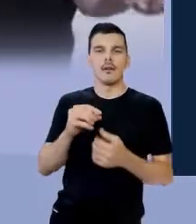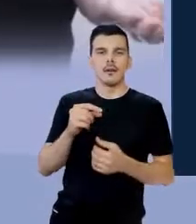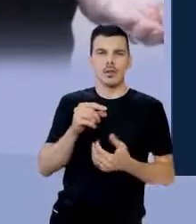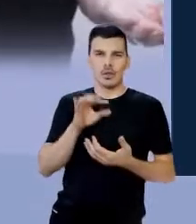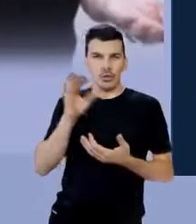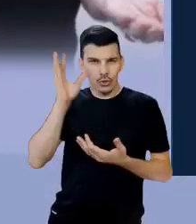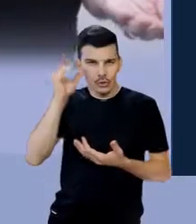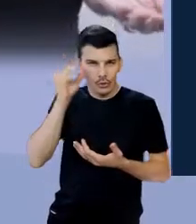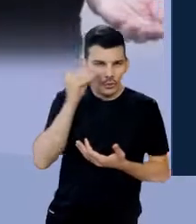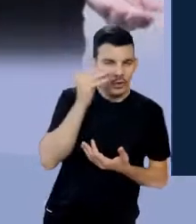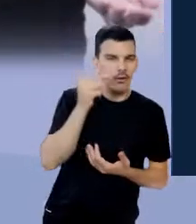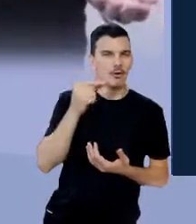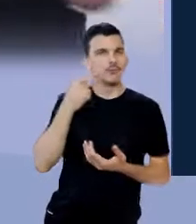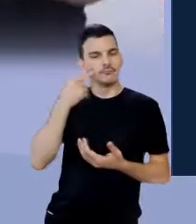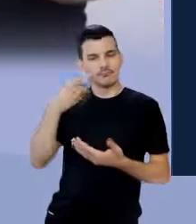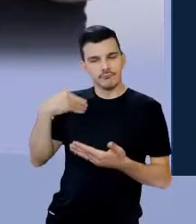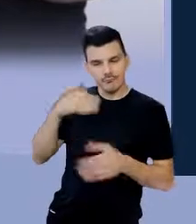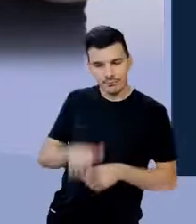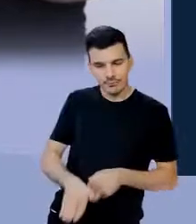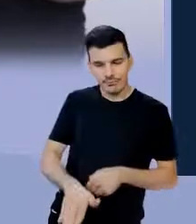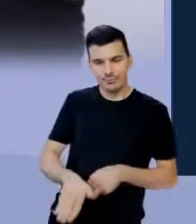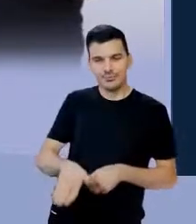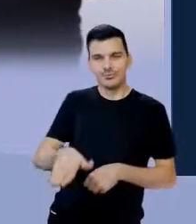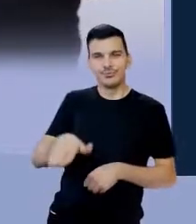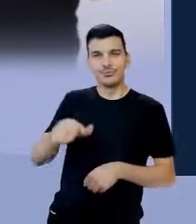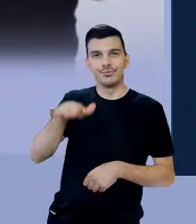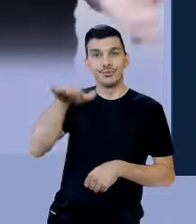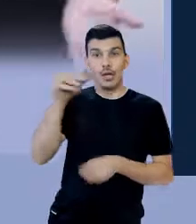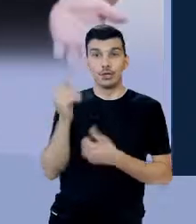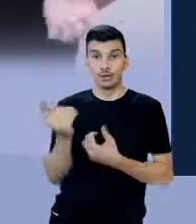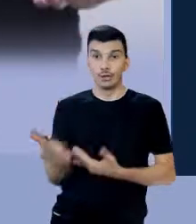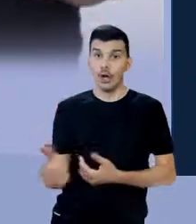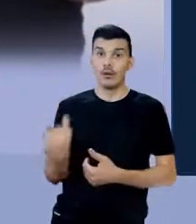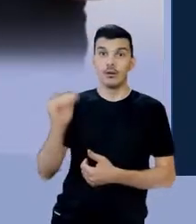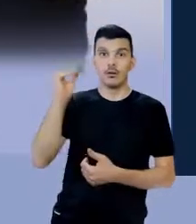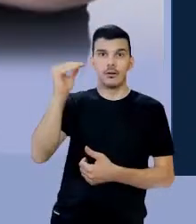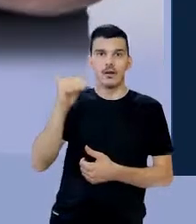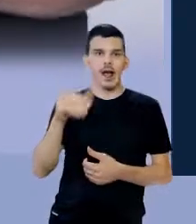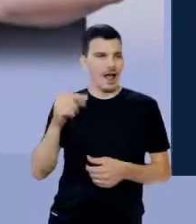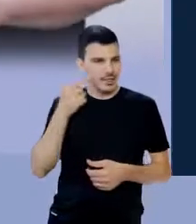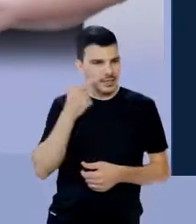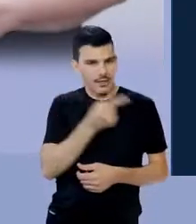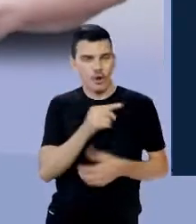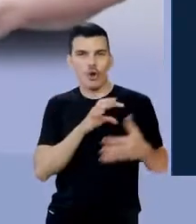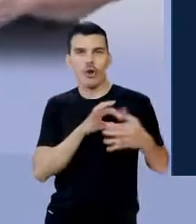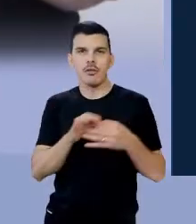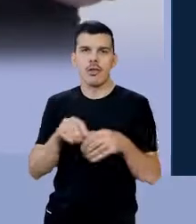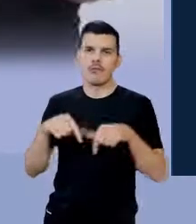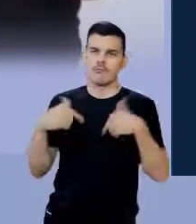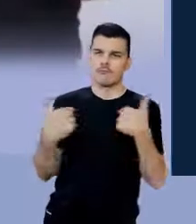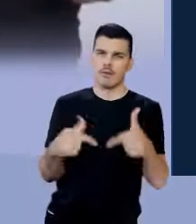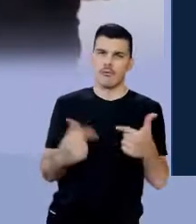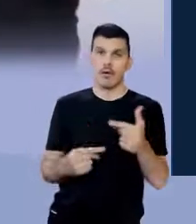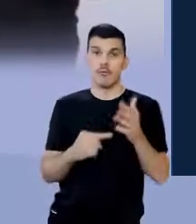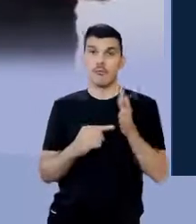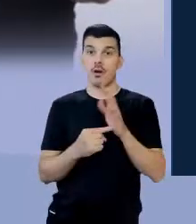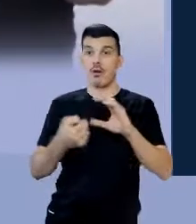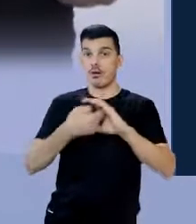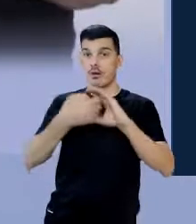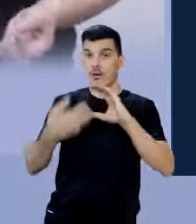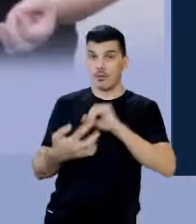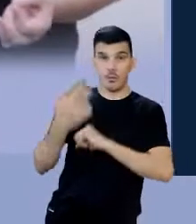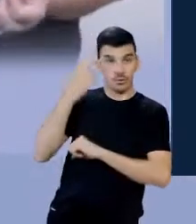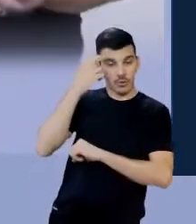as memórias que ele tinha, seu tempo de criança, seu tempo de jovem, a vida dos engenhos. Vai mostrar